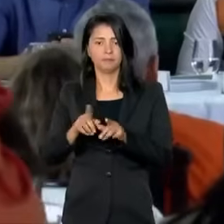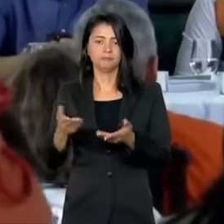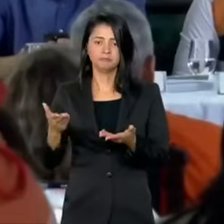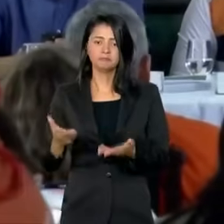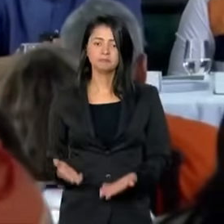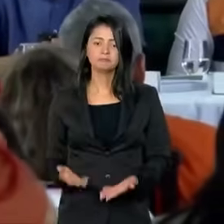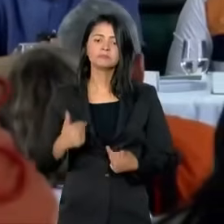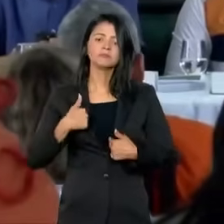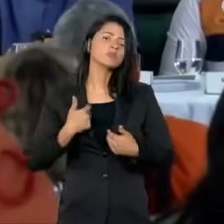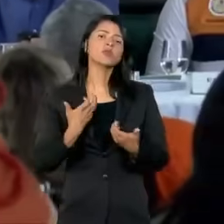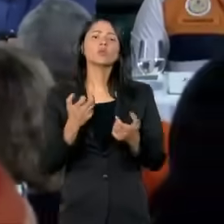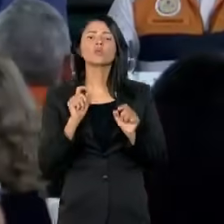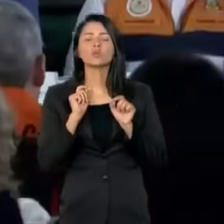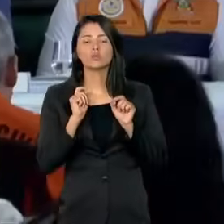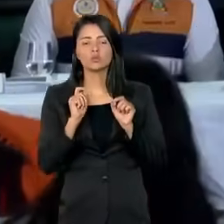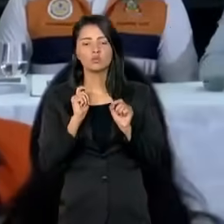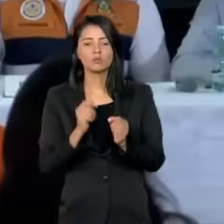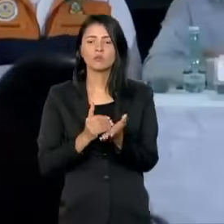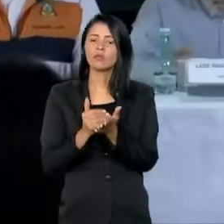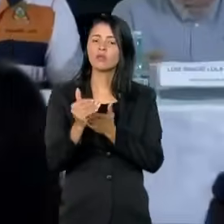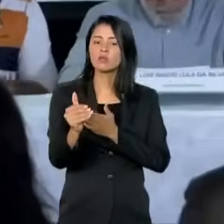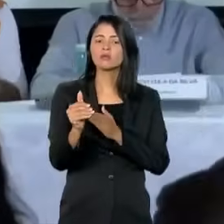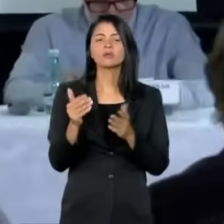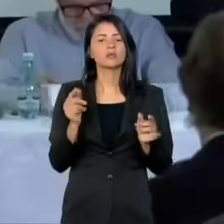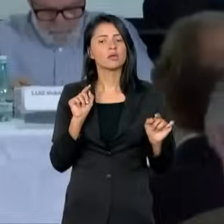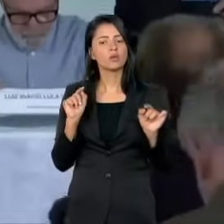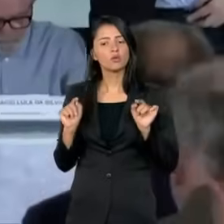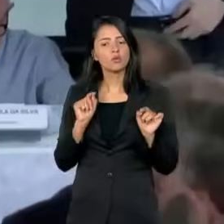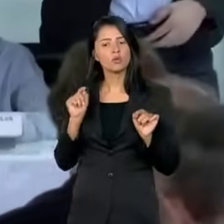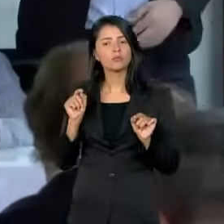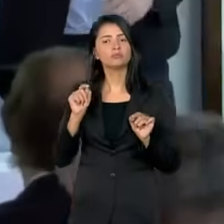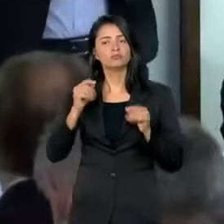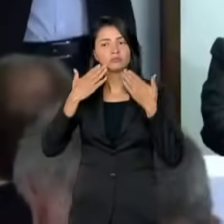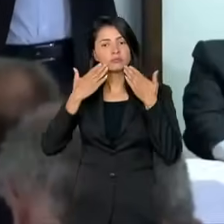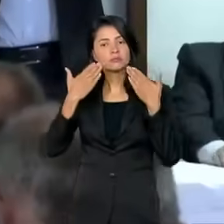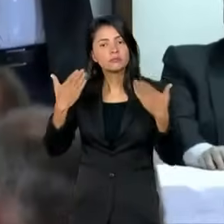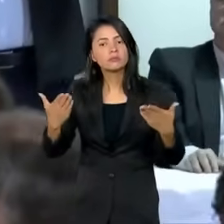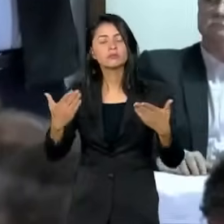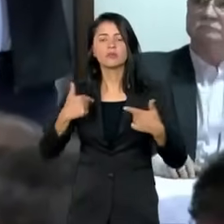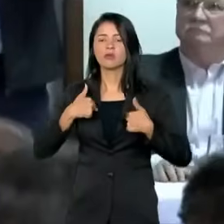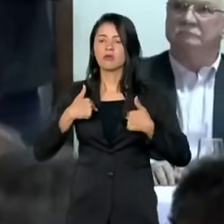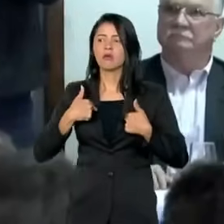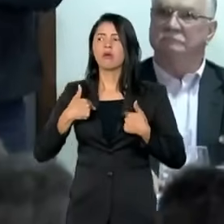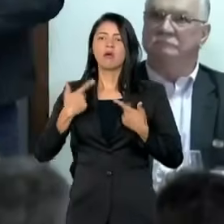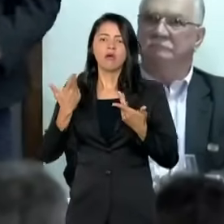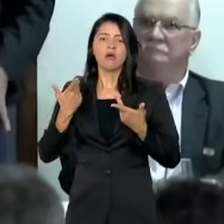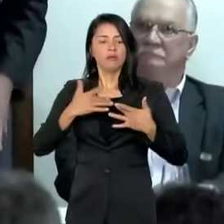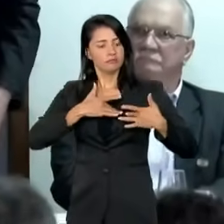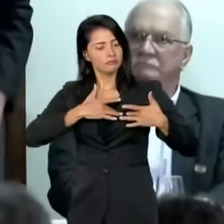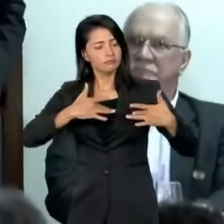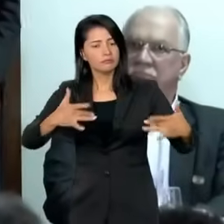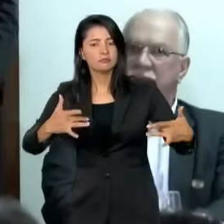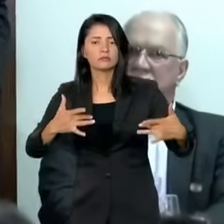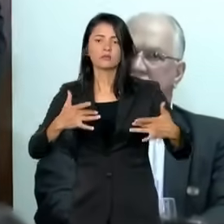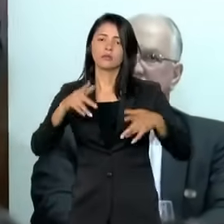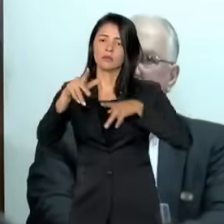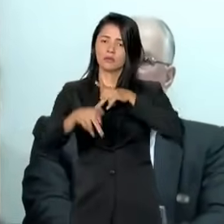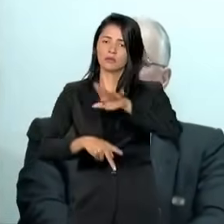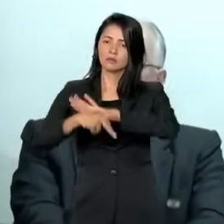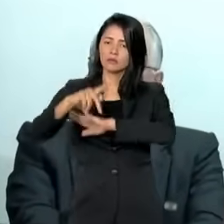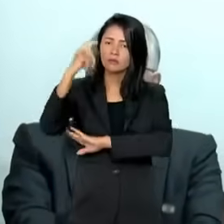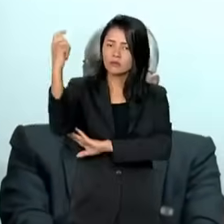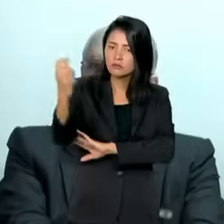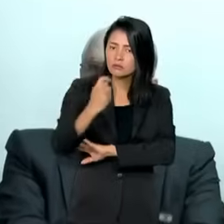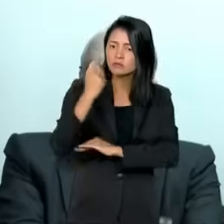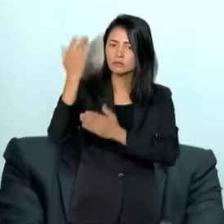Bom, eu gostaria de iniciar manifestando a minha profunda solidariedade ao povo do Rio Grande do